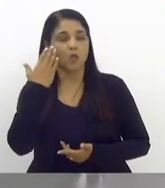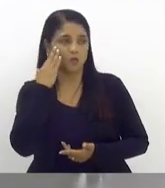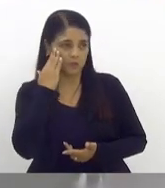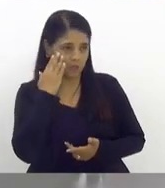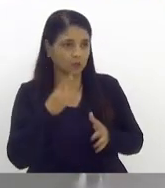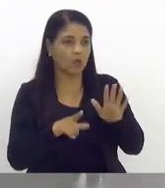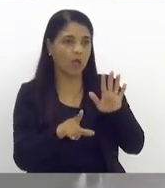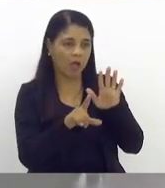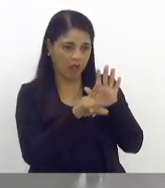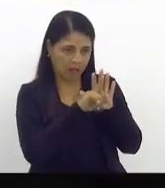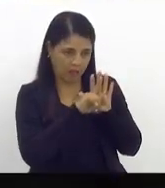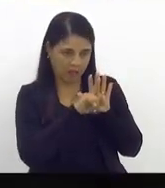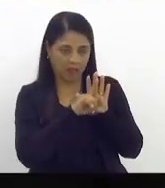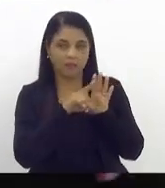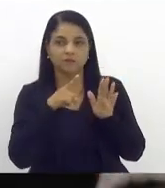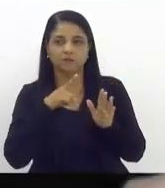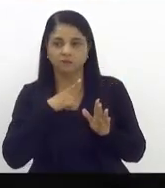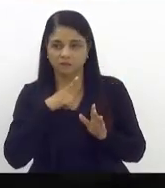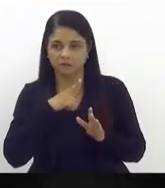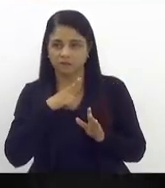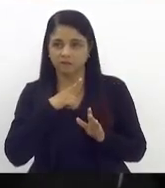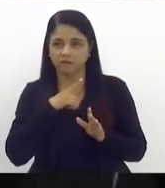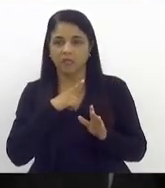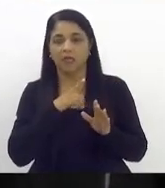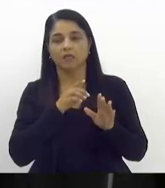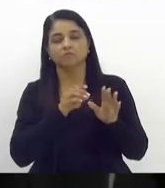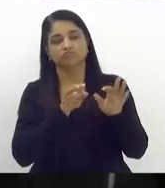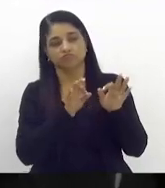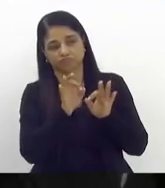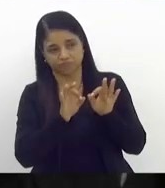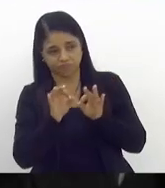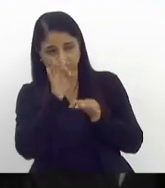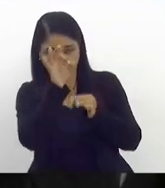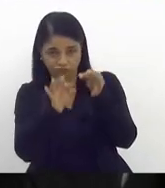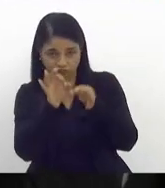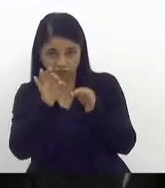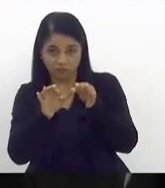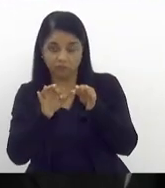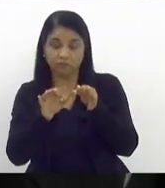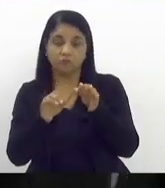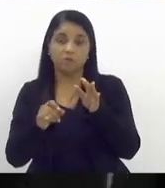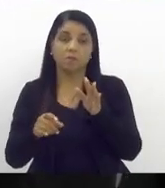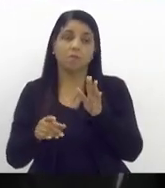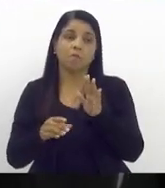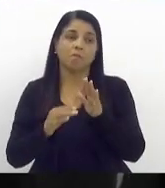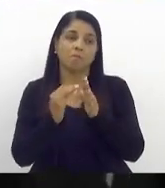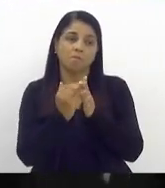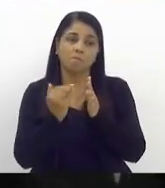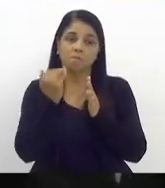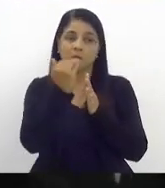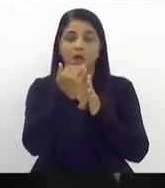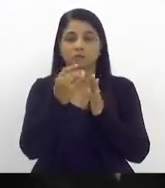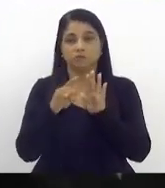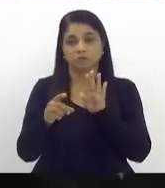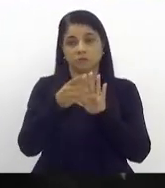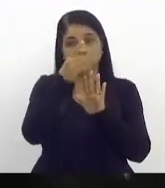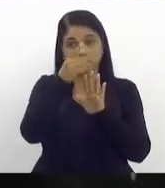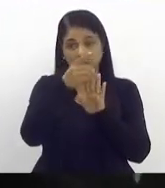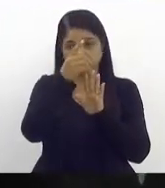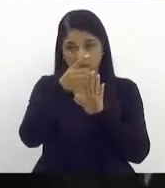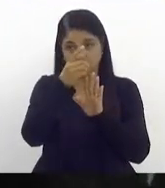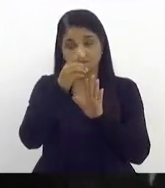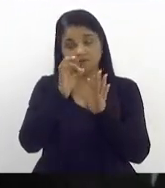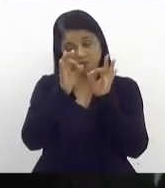lei tem uma estatura no ordenamento jurídico maior do que um decreto. Então, acho que o que é, aliás,